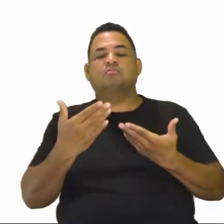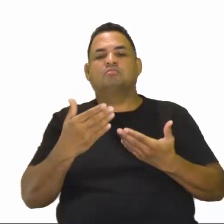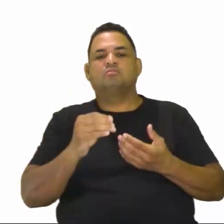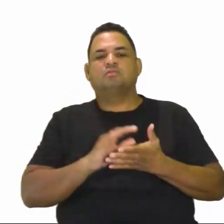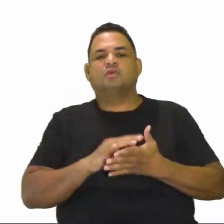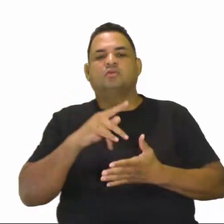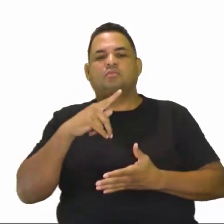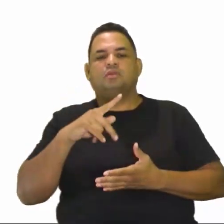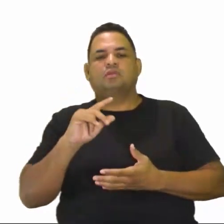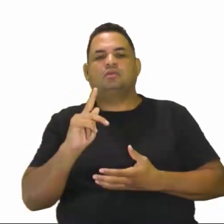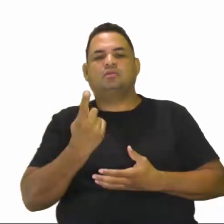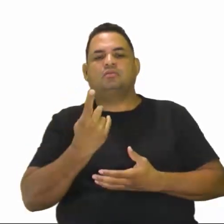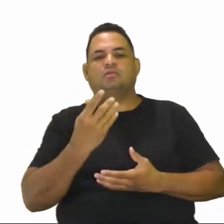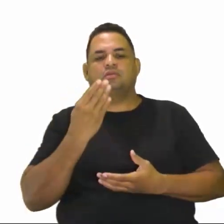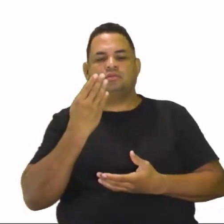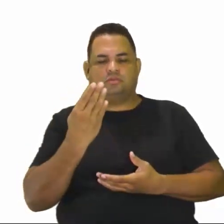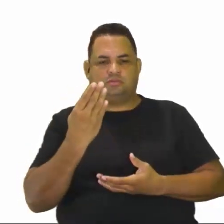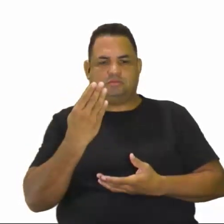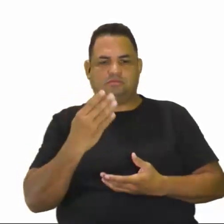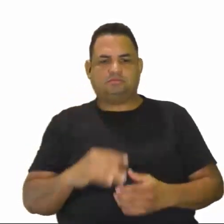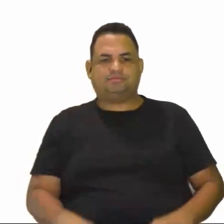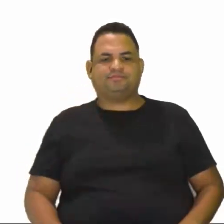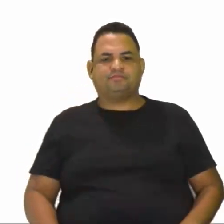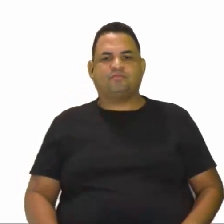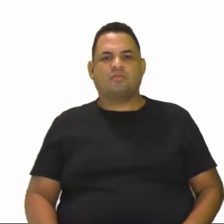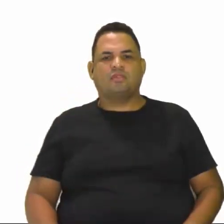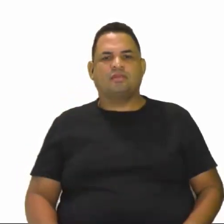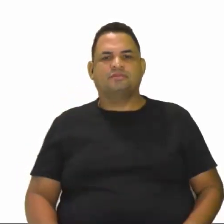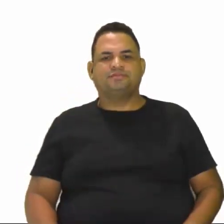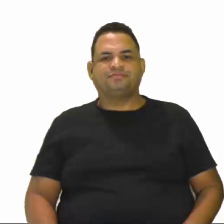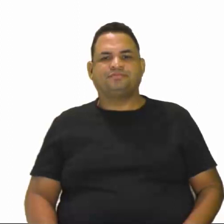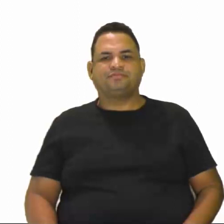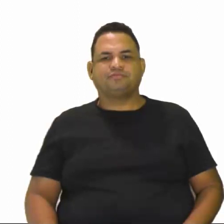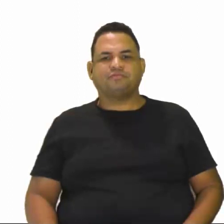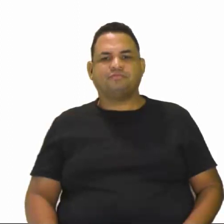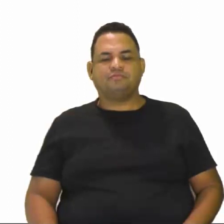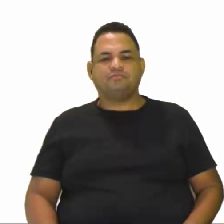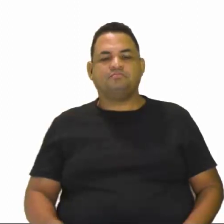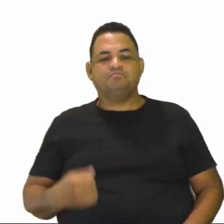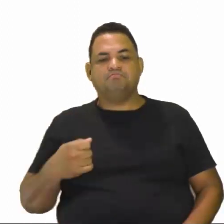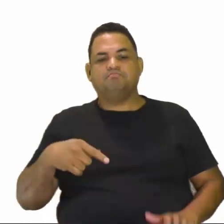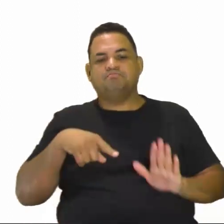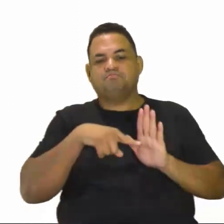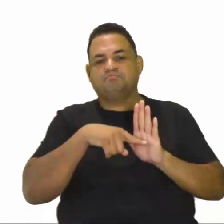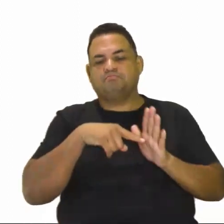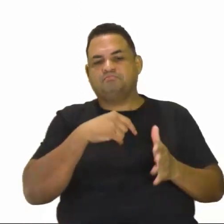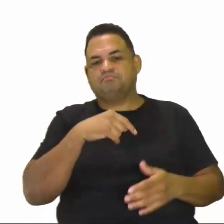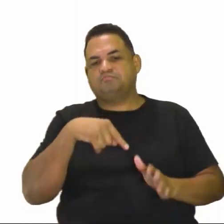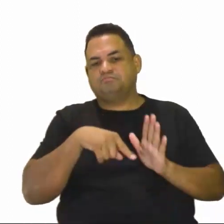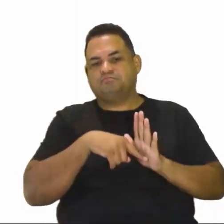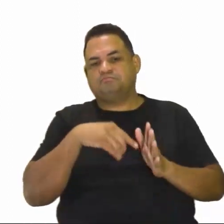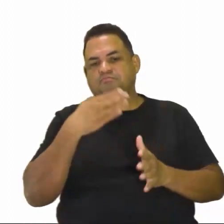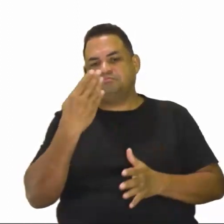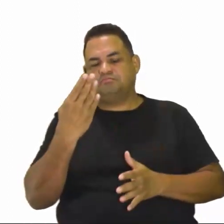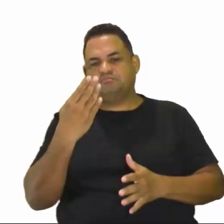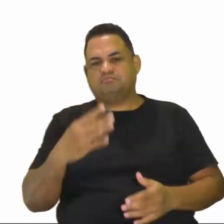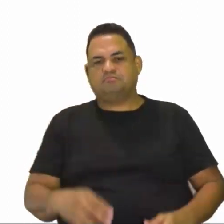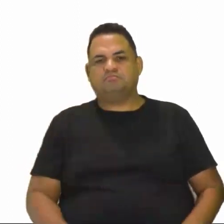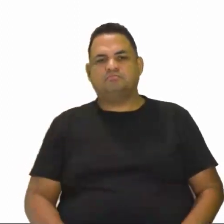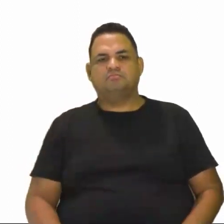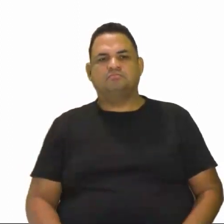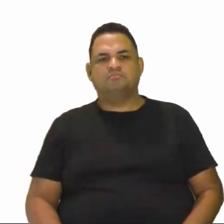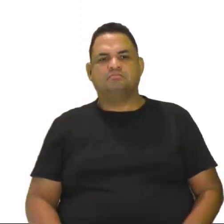é o pH? É 4. Só que aqui, ó, tem que ser negativo. Então, 10 elevado a menos